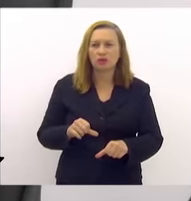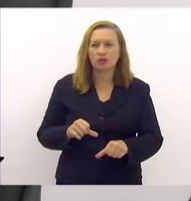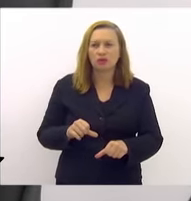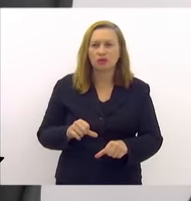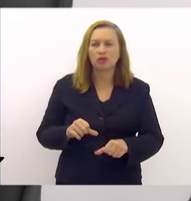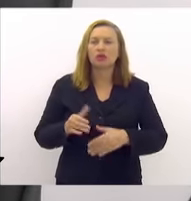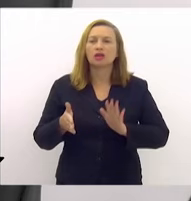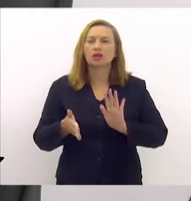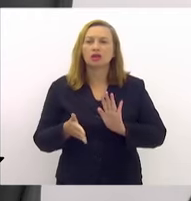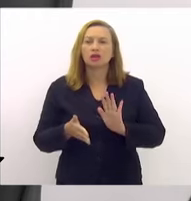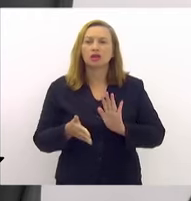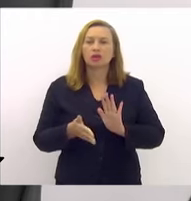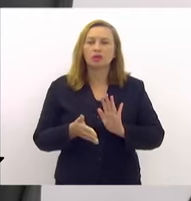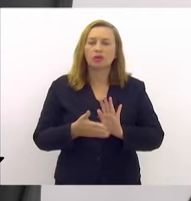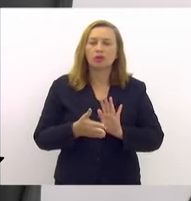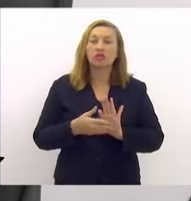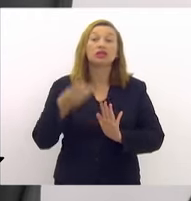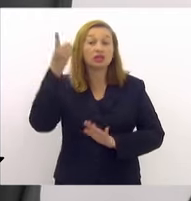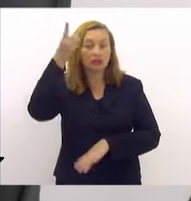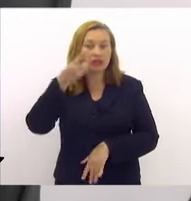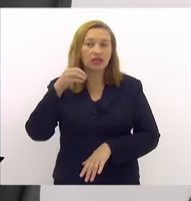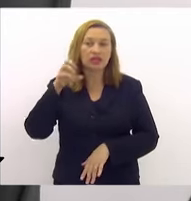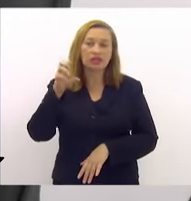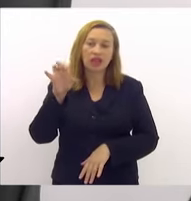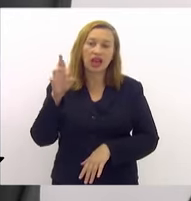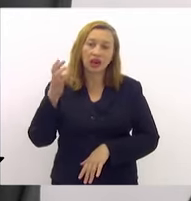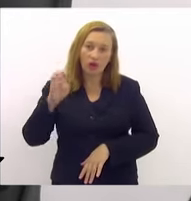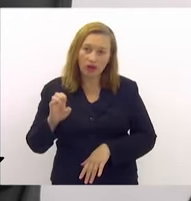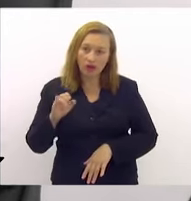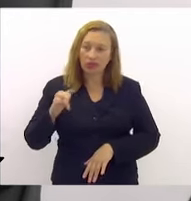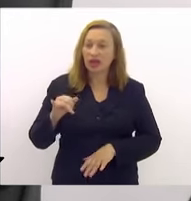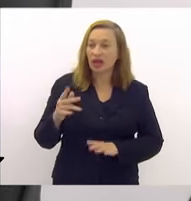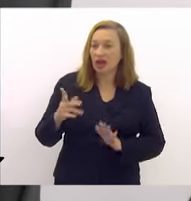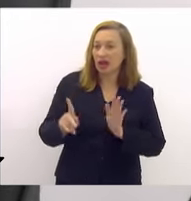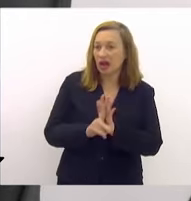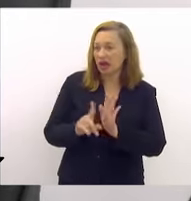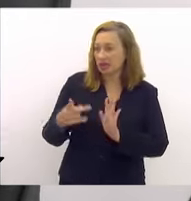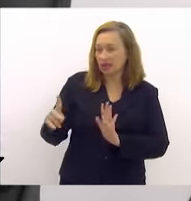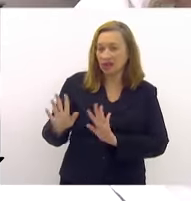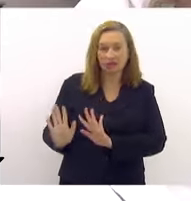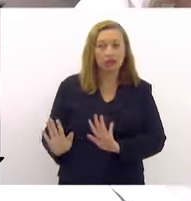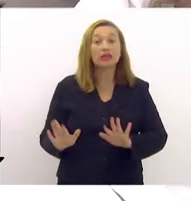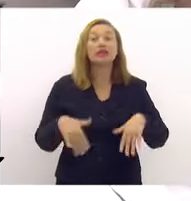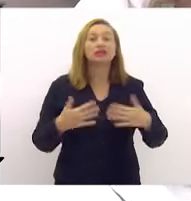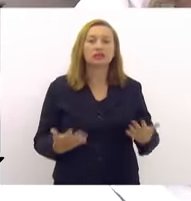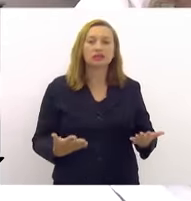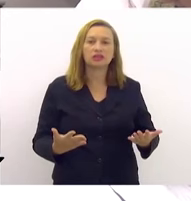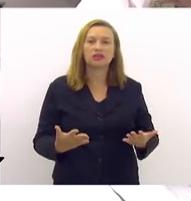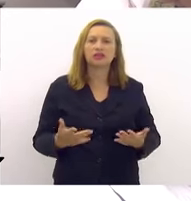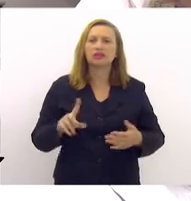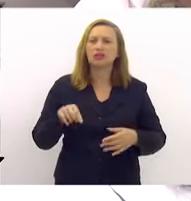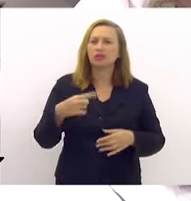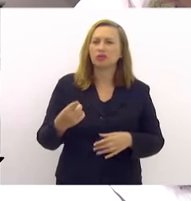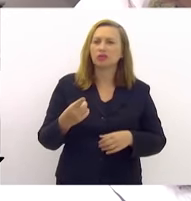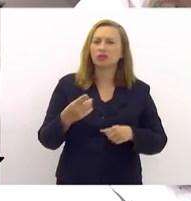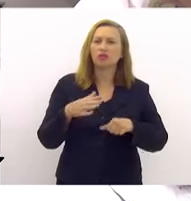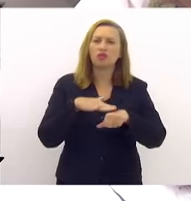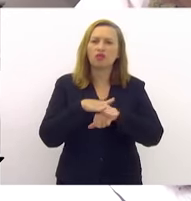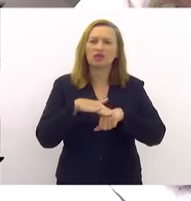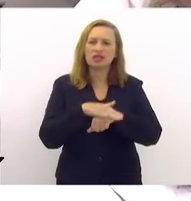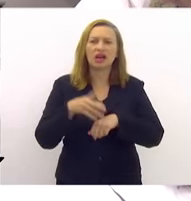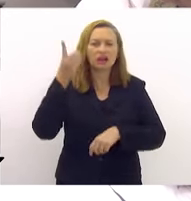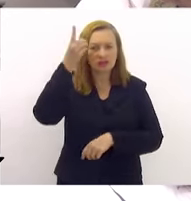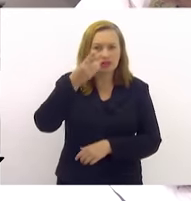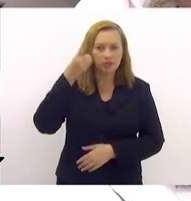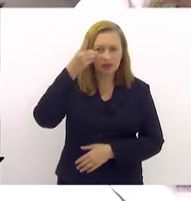a proposição do deputado De Laroli. Então, não é nem uma questão de análise nossa. Sobre isso, presidente, depois eu vou até começar com o deputado De Laroli, que se tornar pode